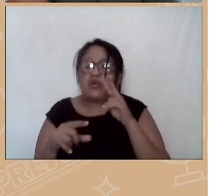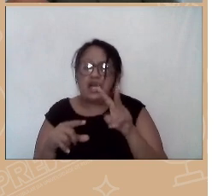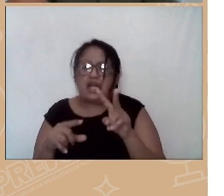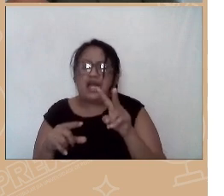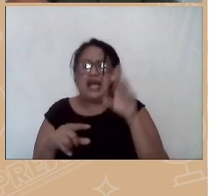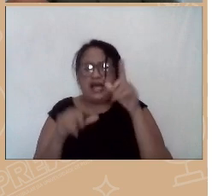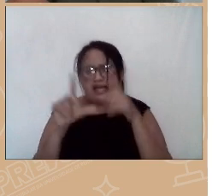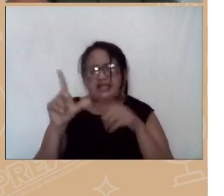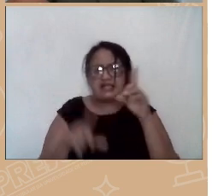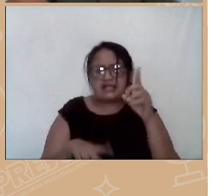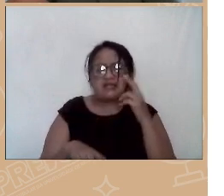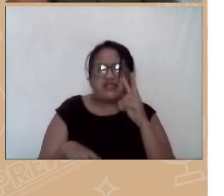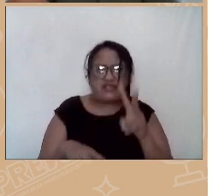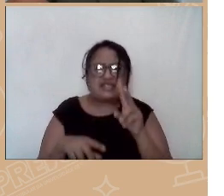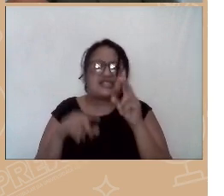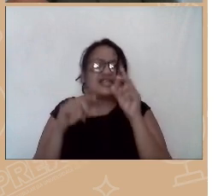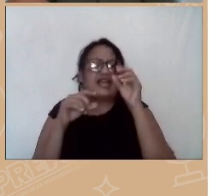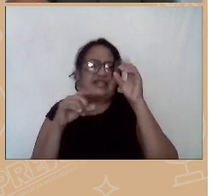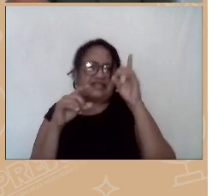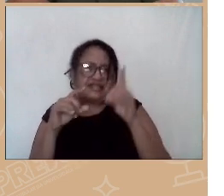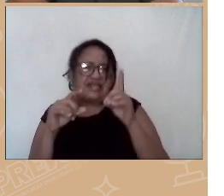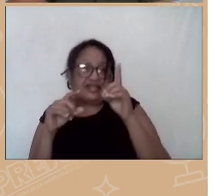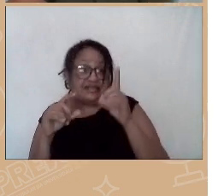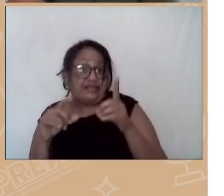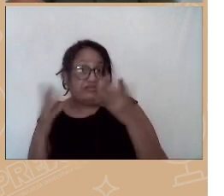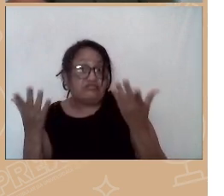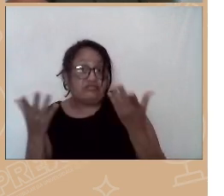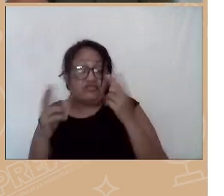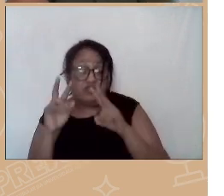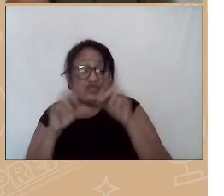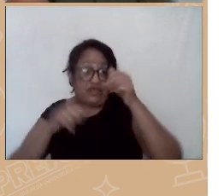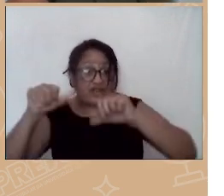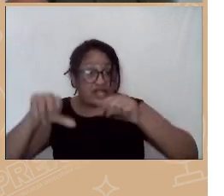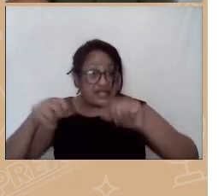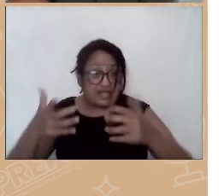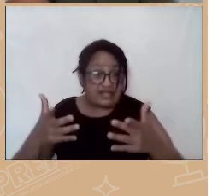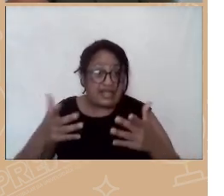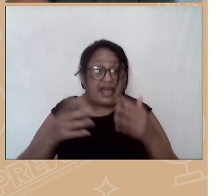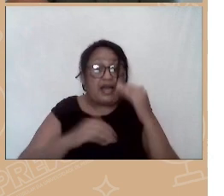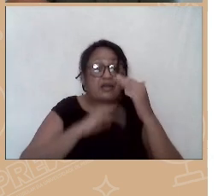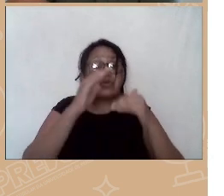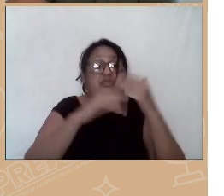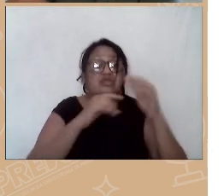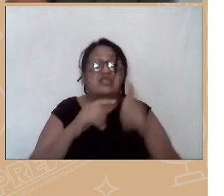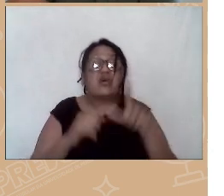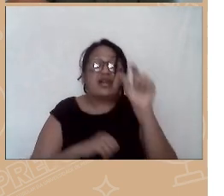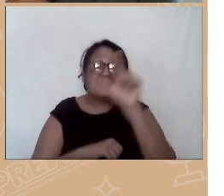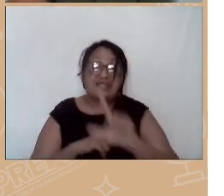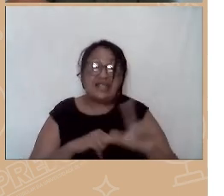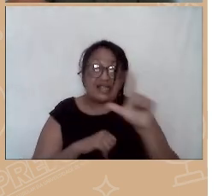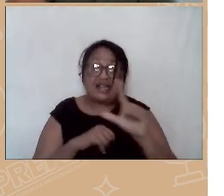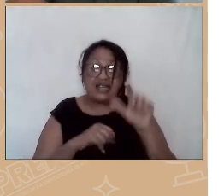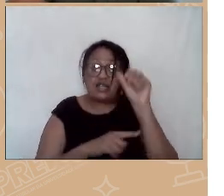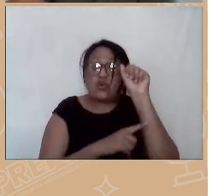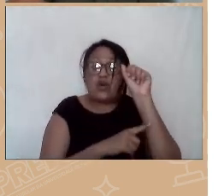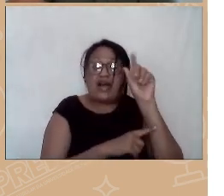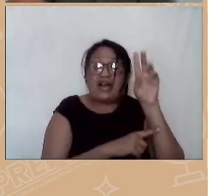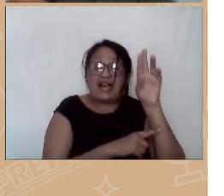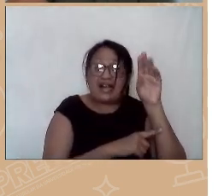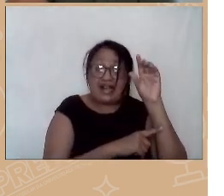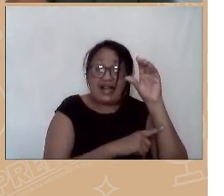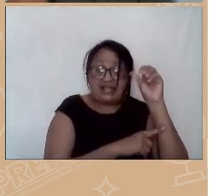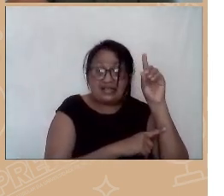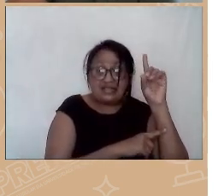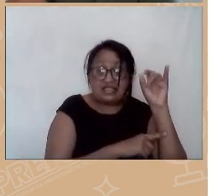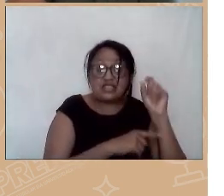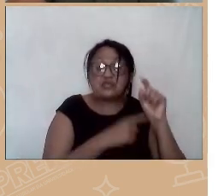alternativa C que é incorreta a produção literária do arcadismo é constituída também pelo predomínio da razão